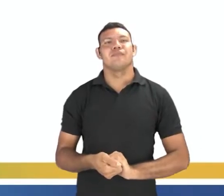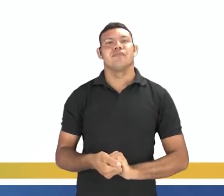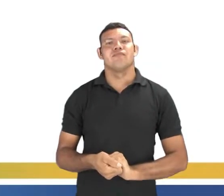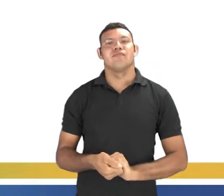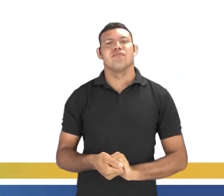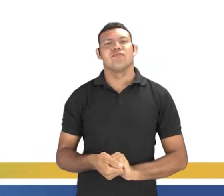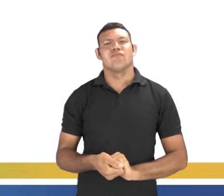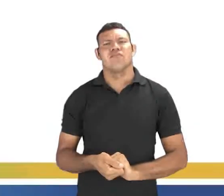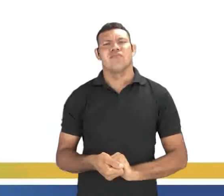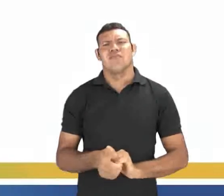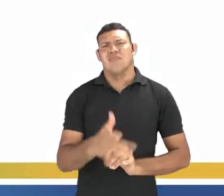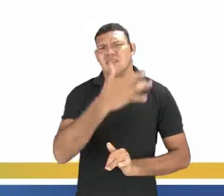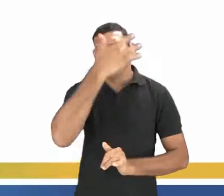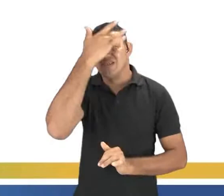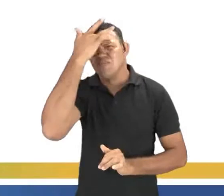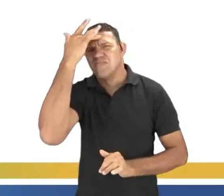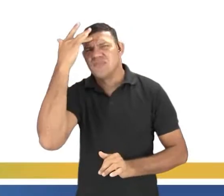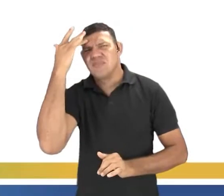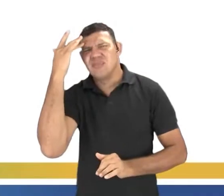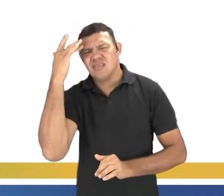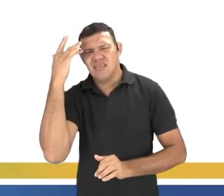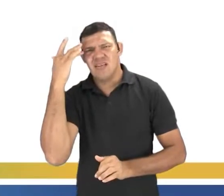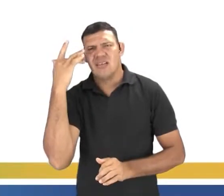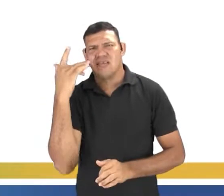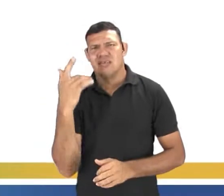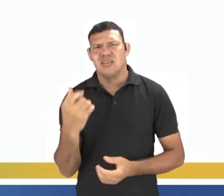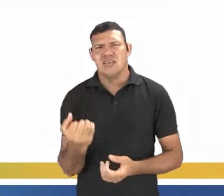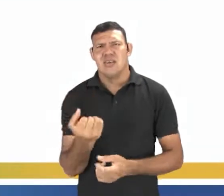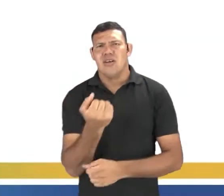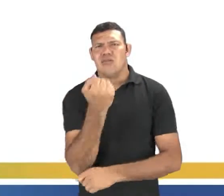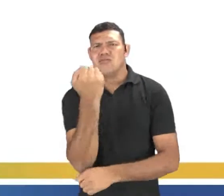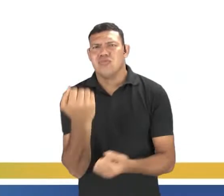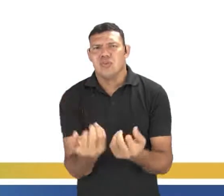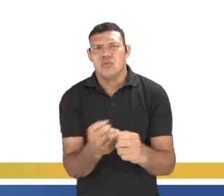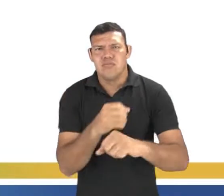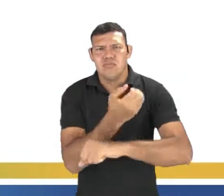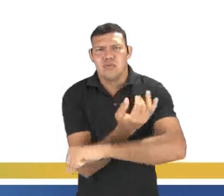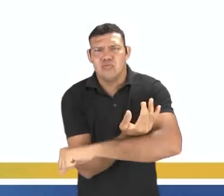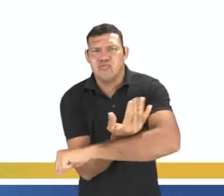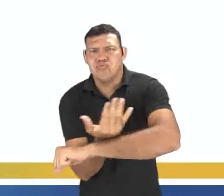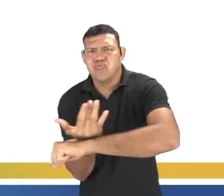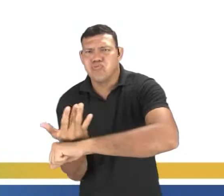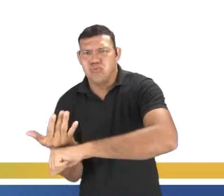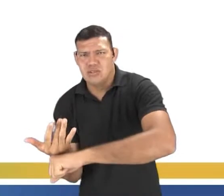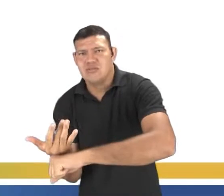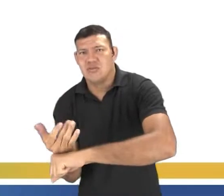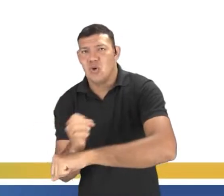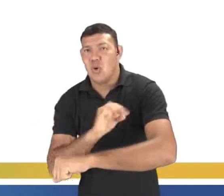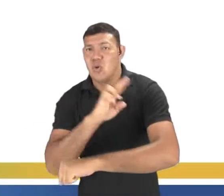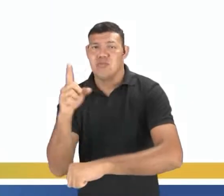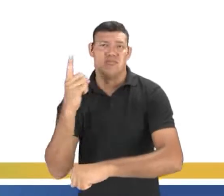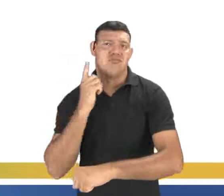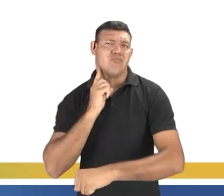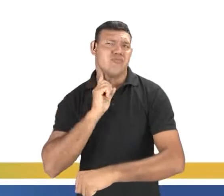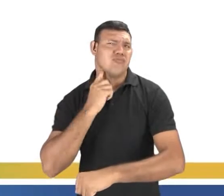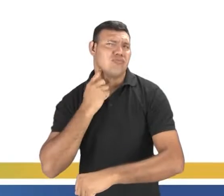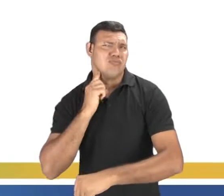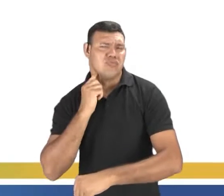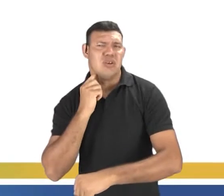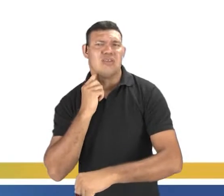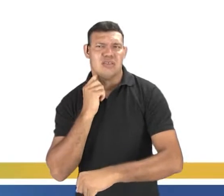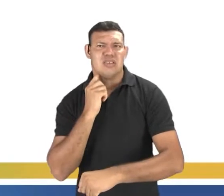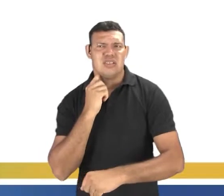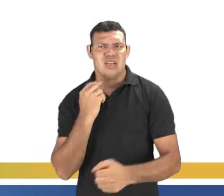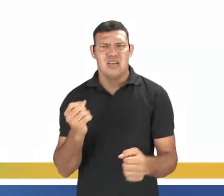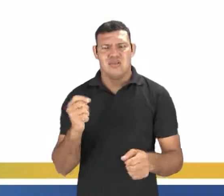Tem gente que não pode ver um mato seco em terrenos ou lixo amontoado, que já vai